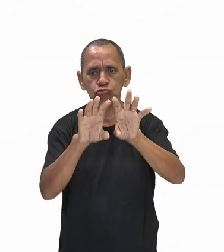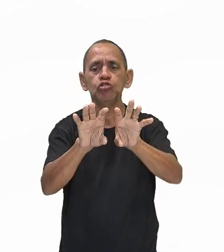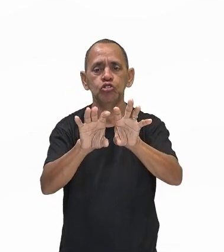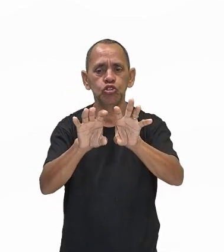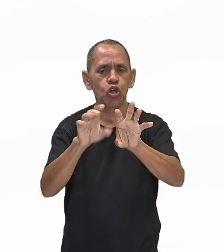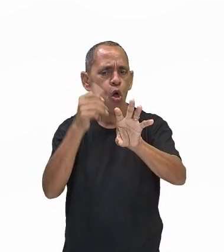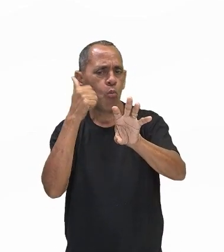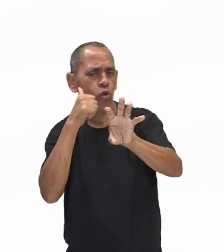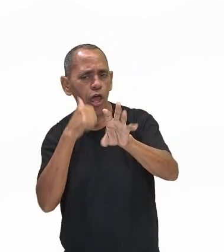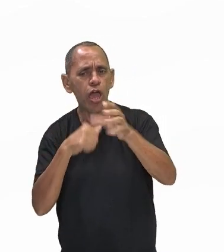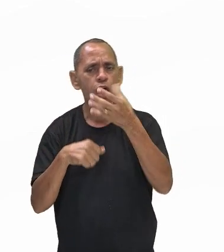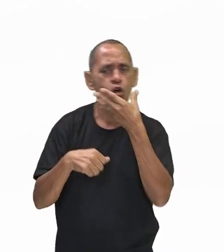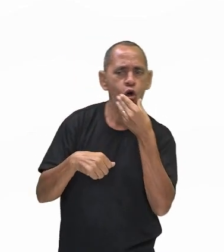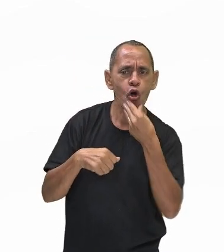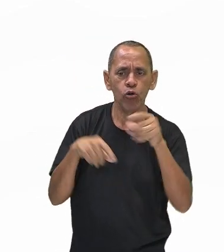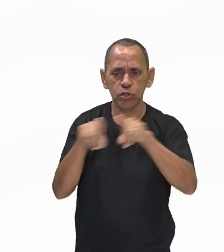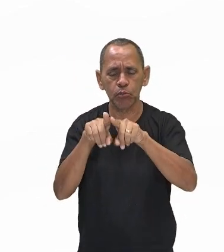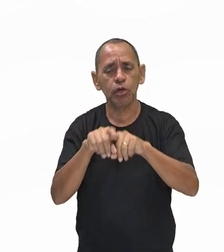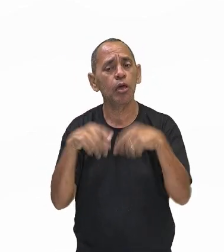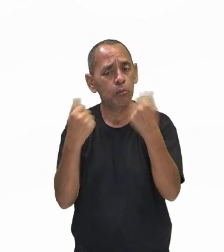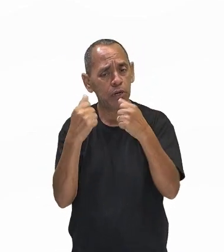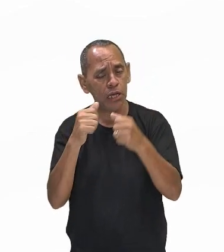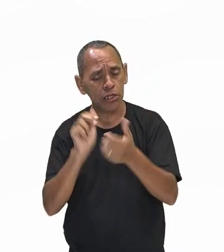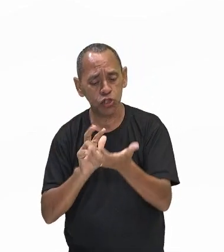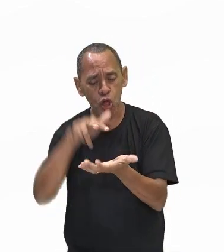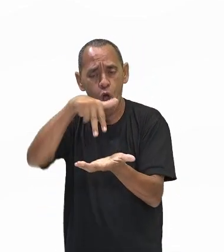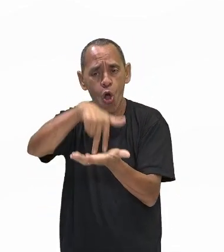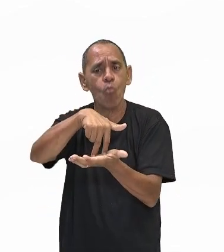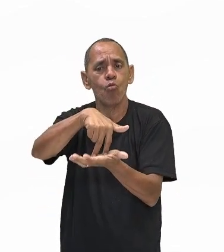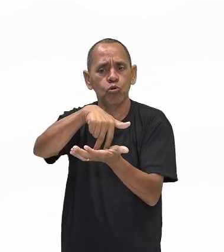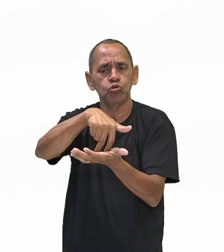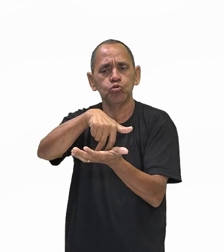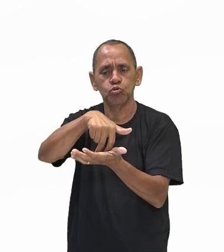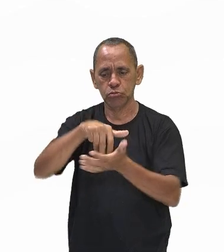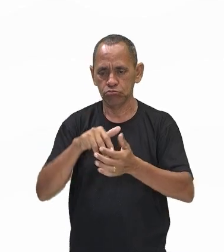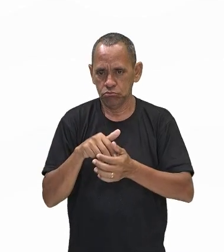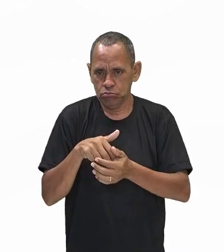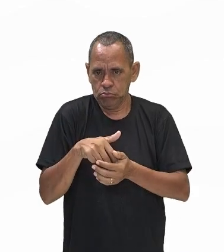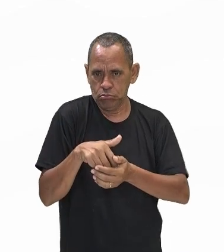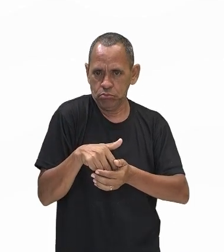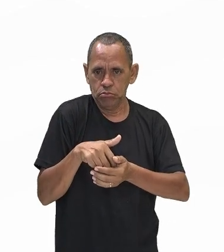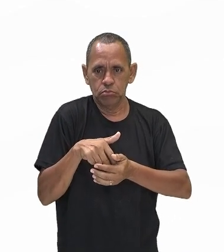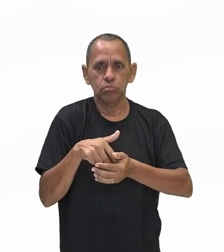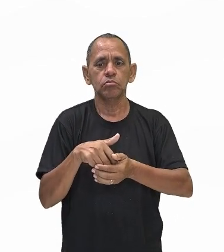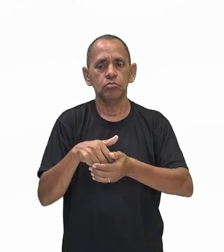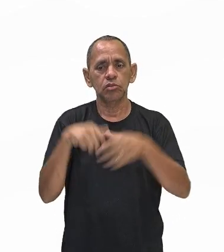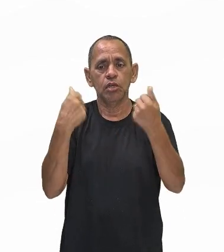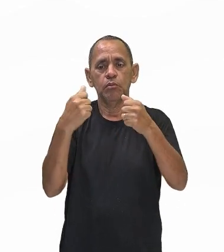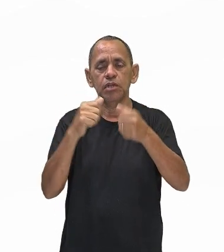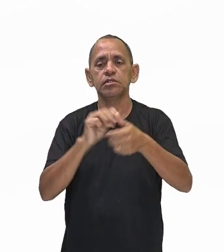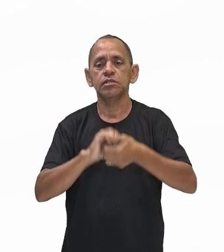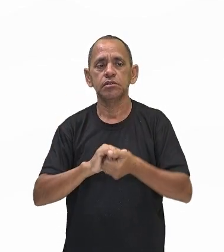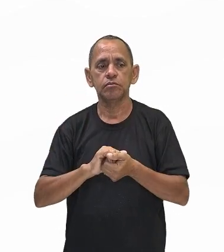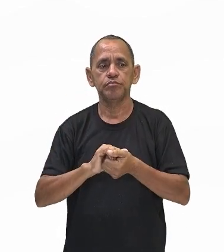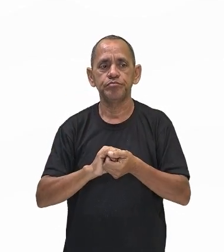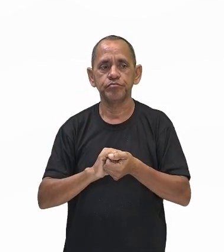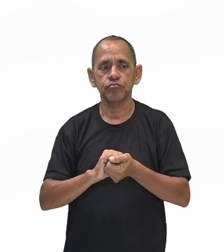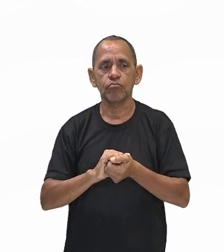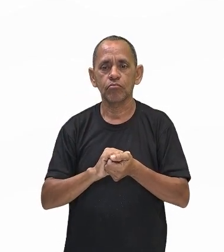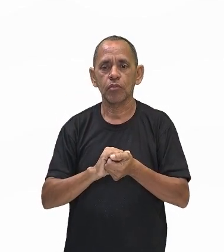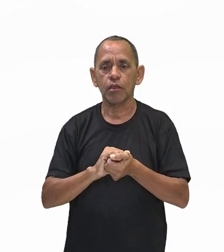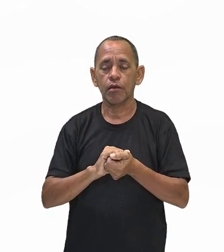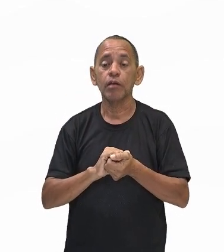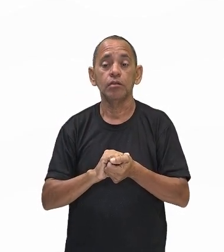também querem ter uma boa postura estabilidade trabalha bem os seus glúteos eh eles também